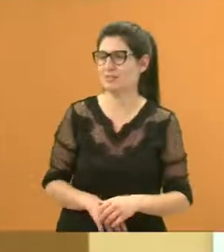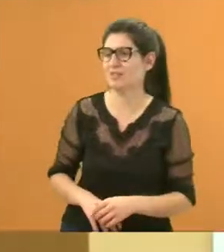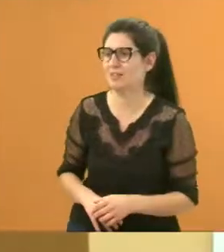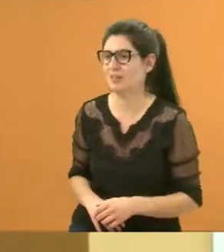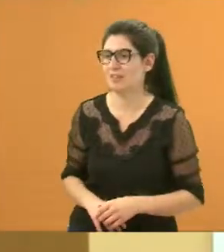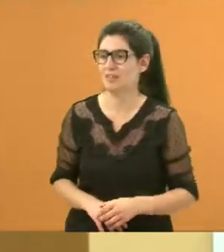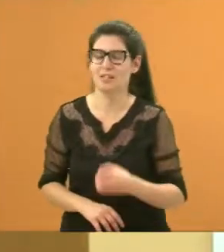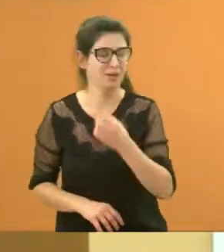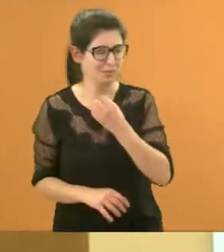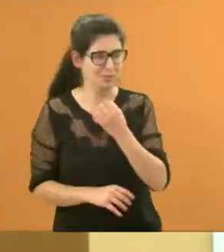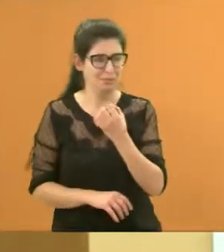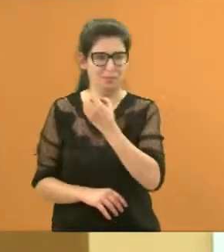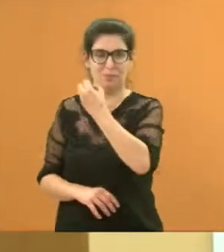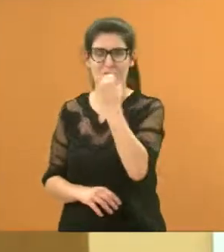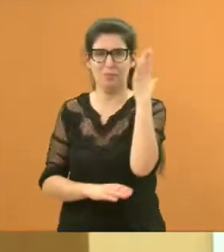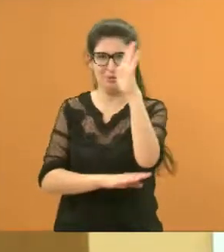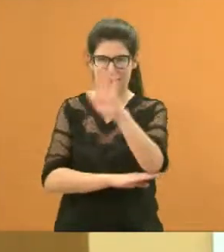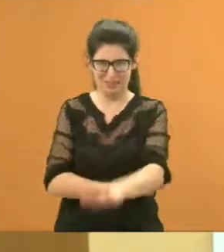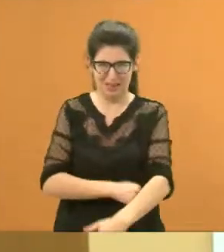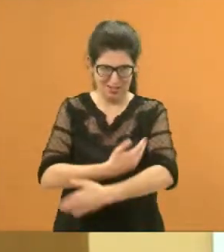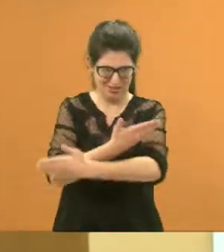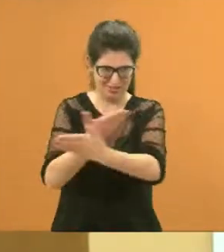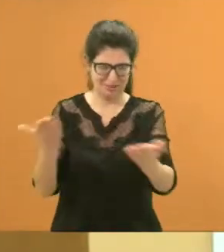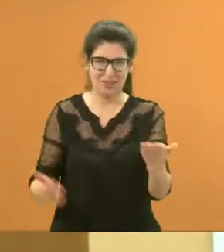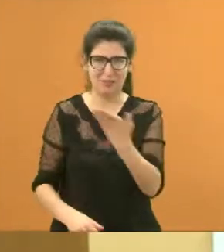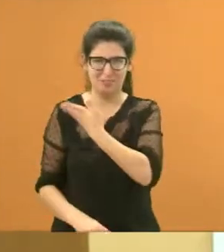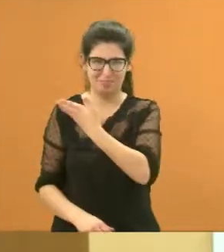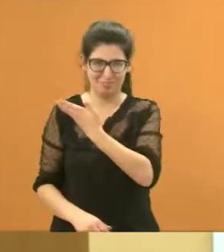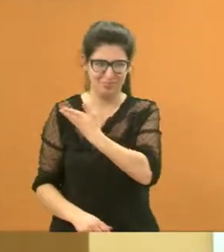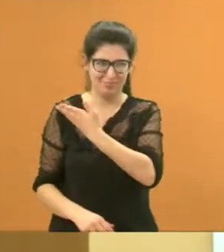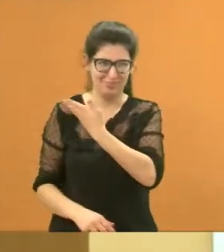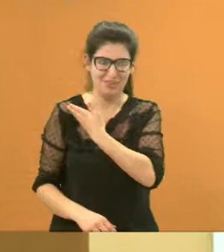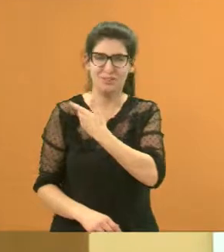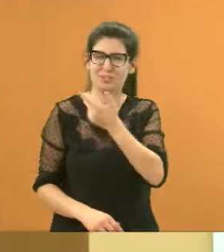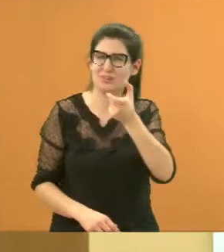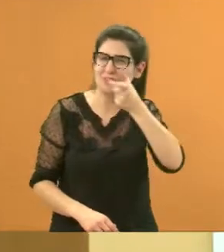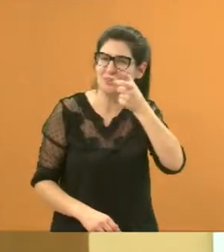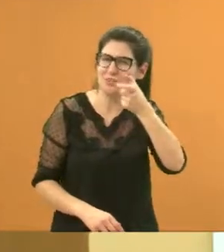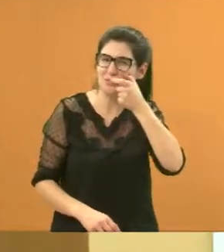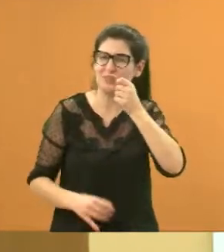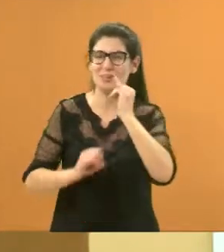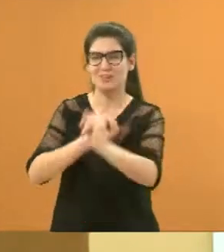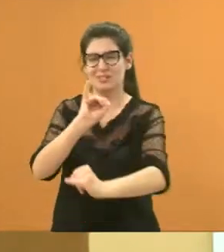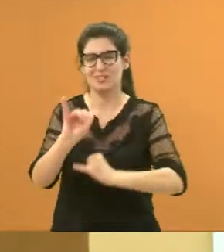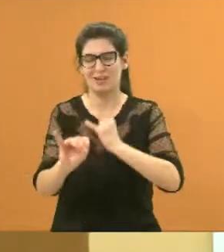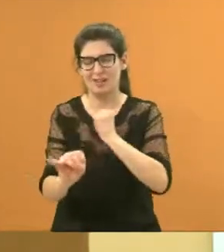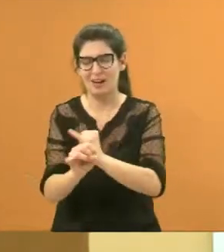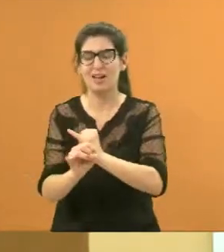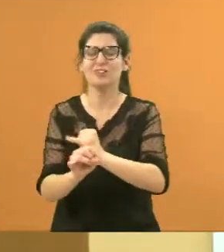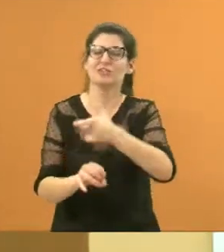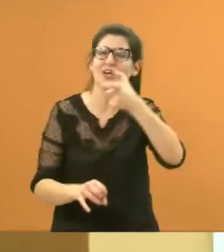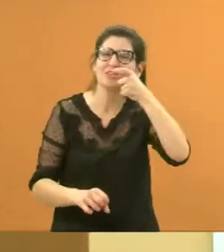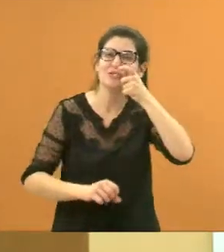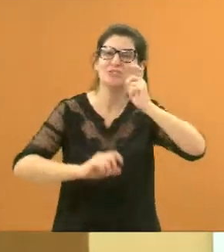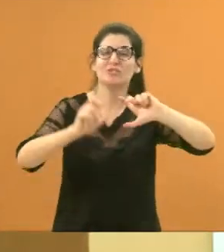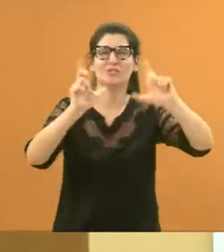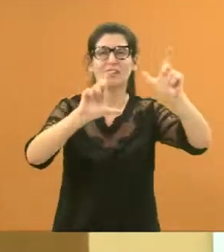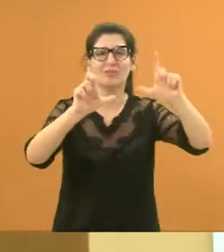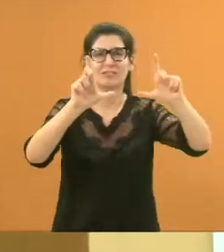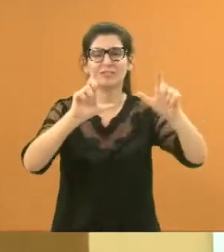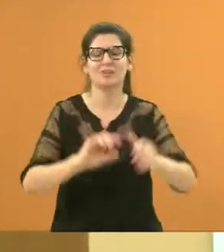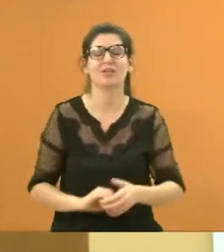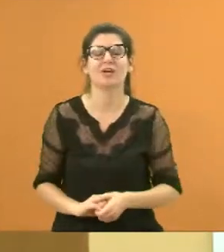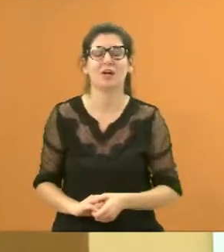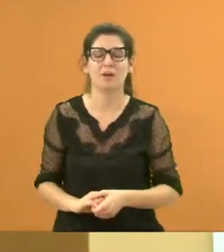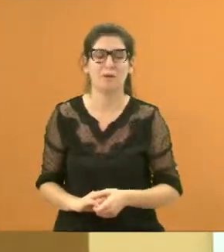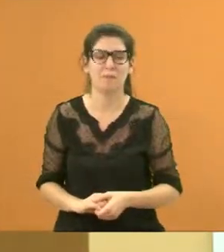Boa tarde, nobres pares, amigos que nos acompanham pela internet, pela TV. E falando em TV, semana